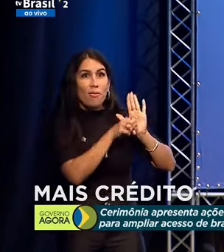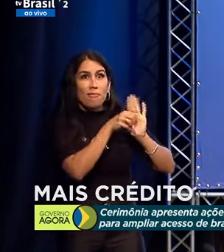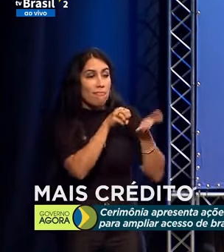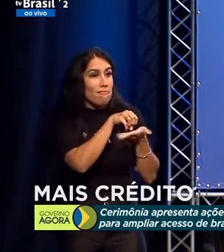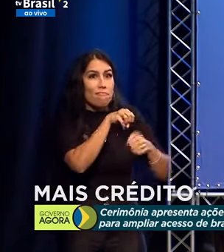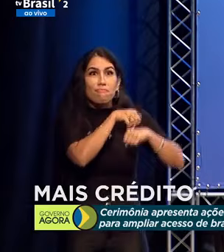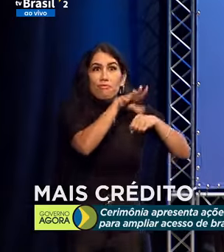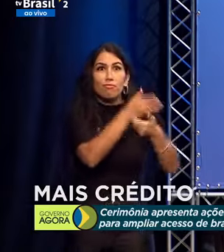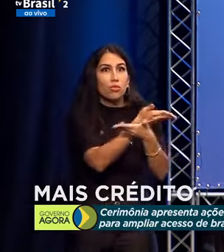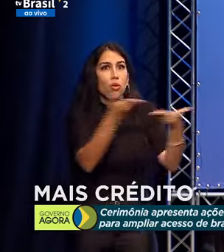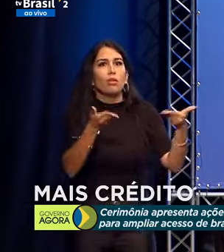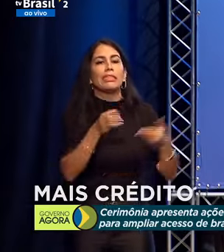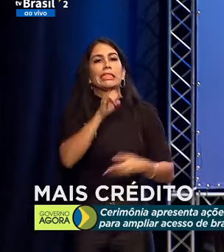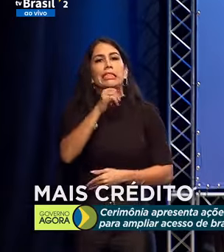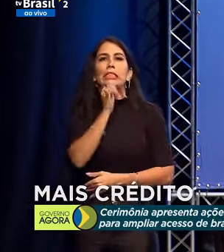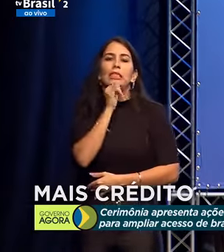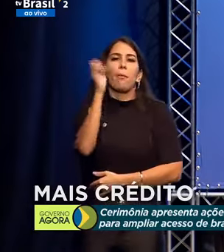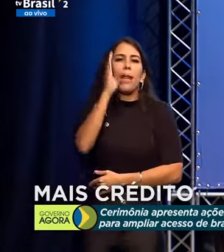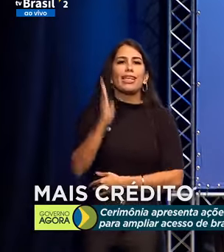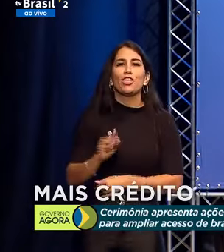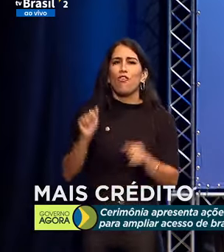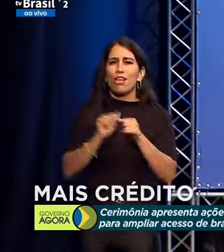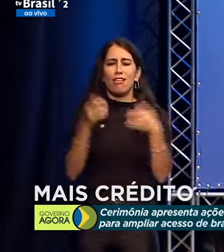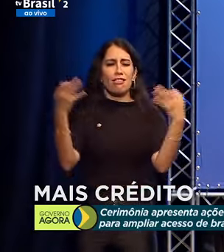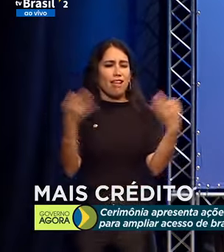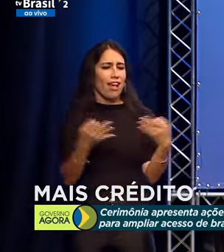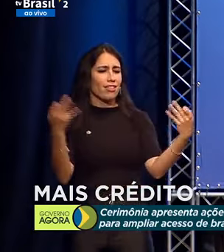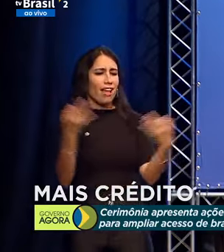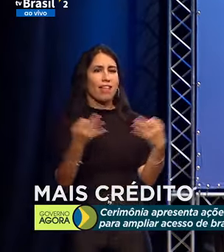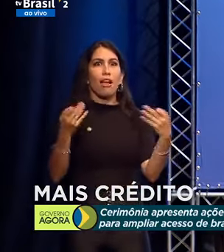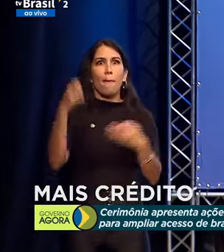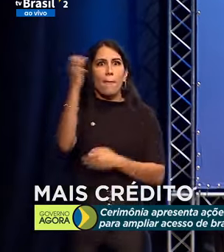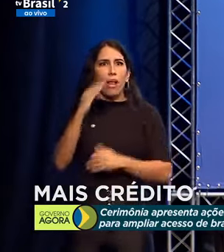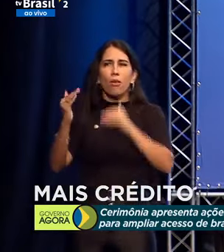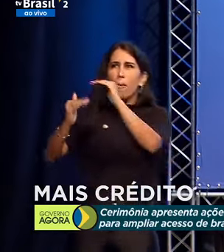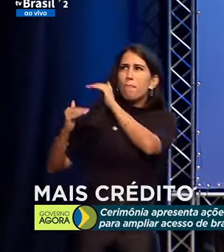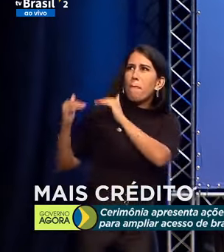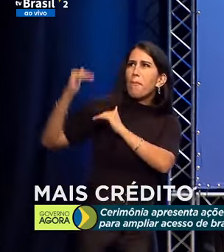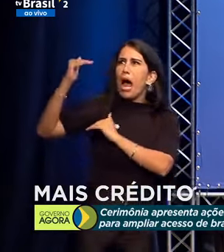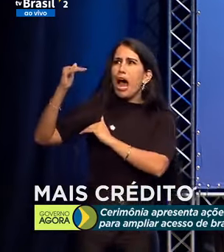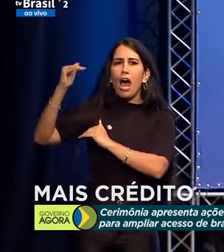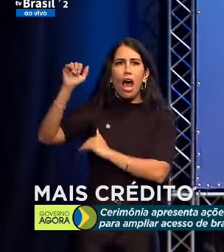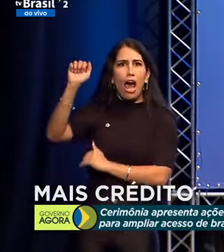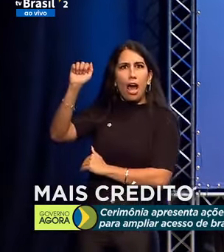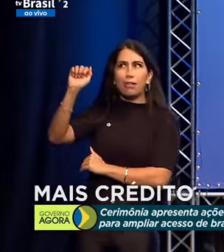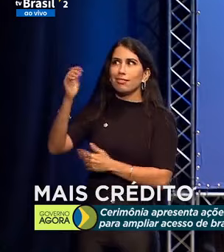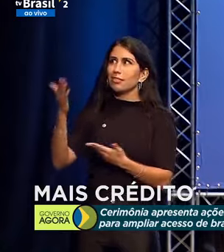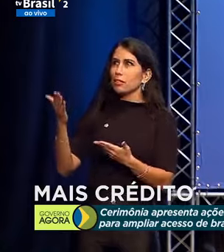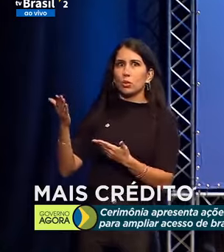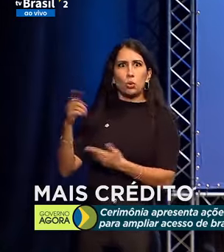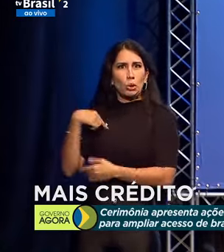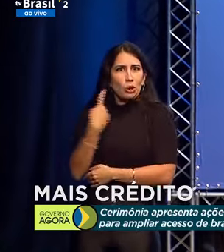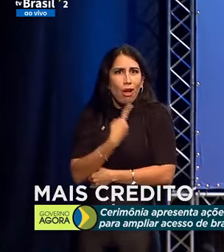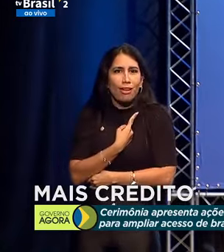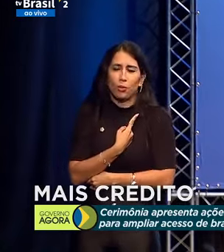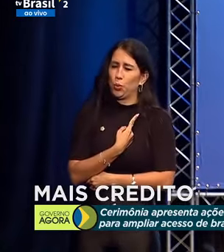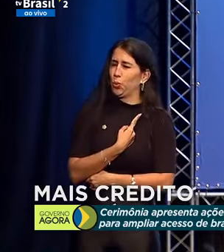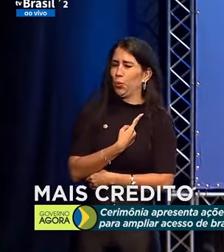tudo certo, nós vamos estar na posição A, pois nós estamos melhor do que a posição